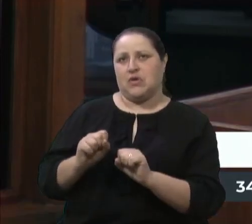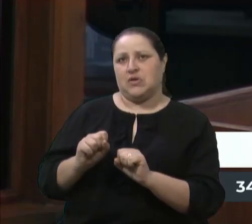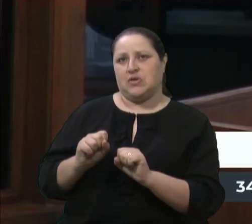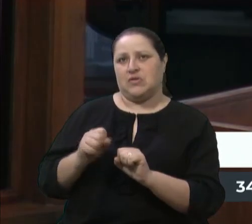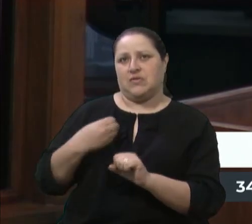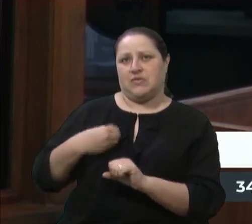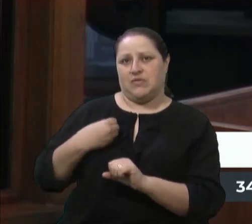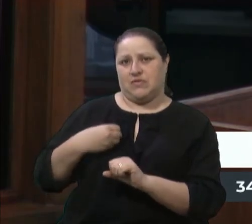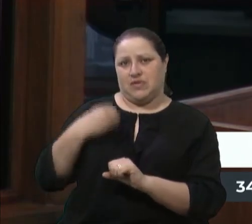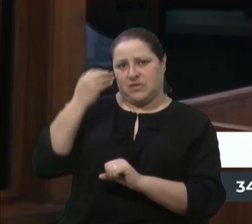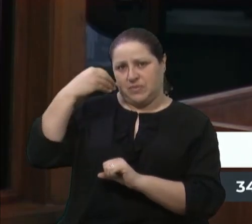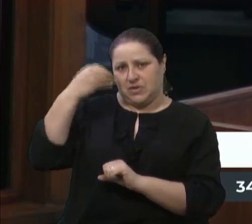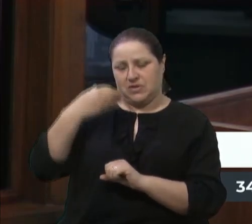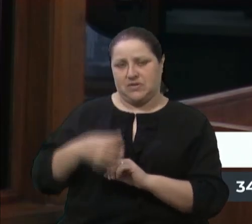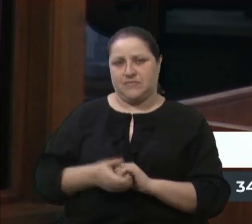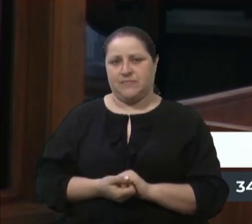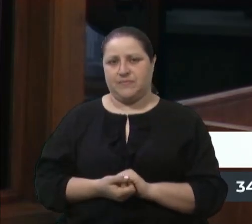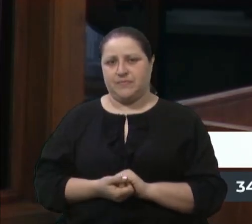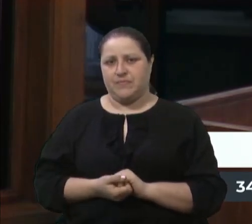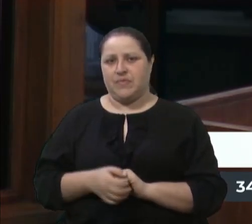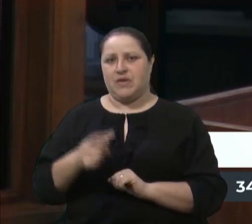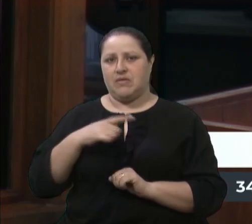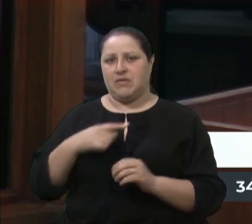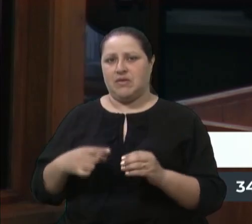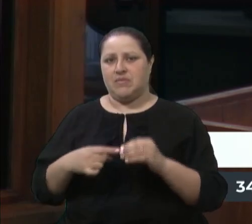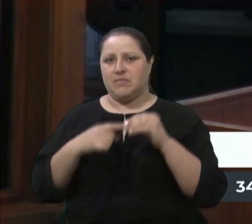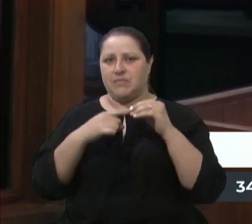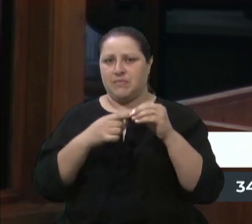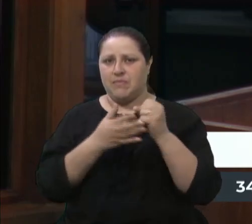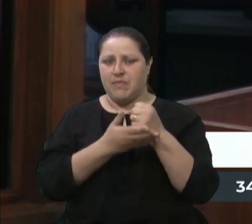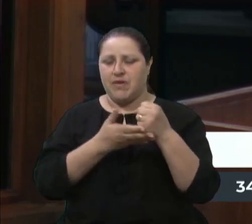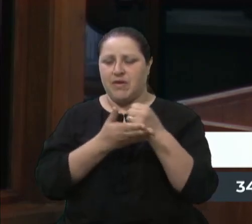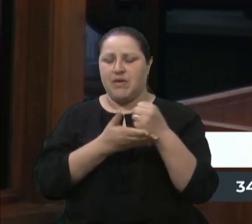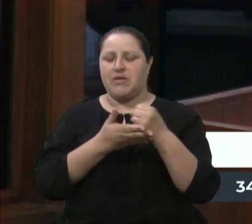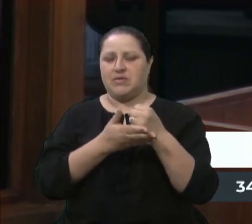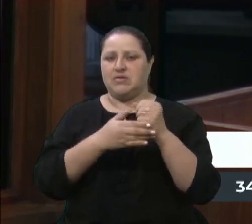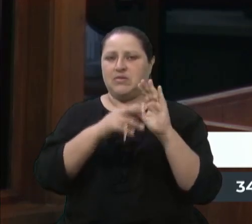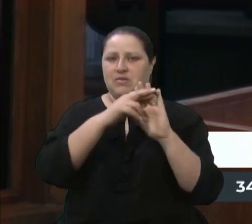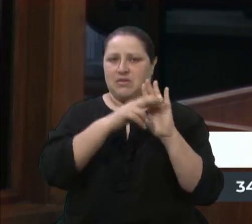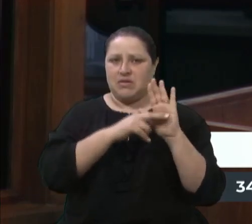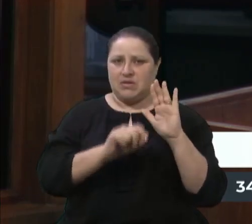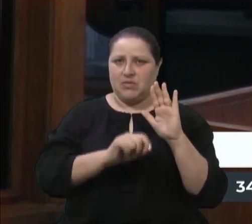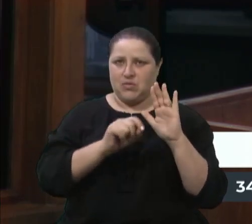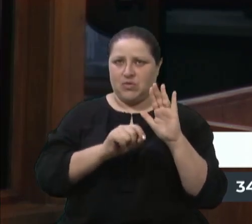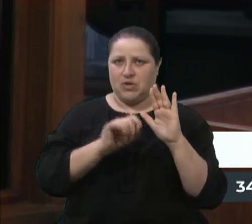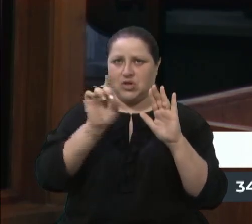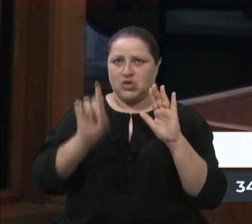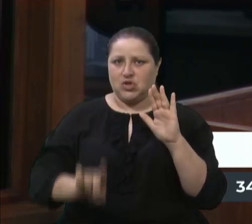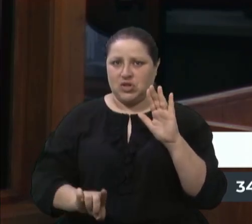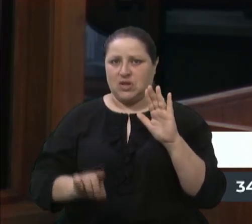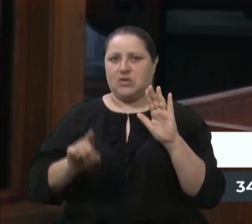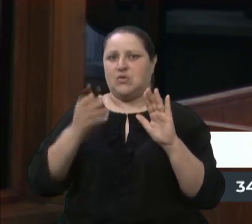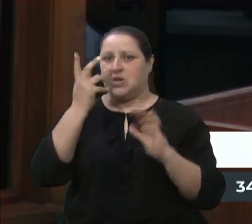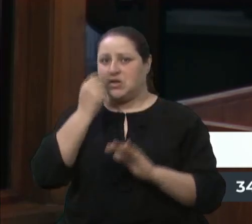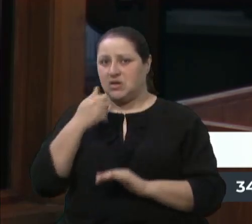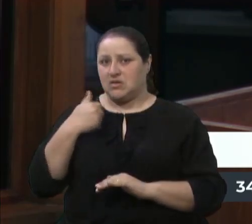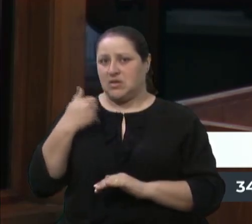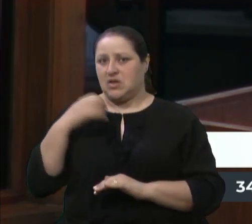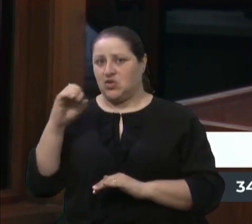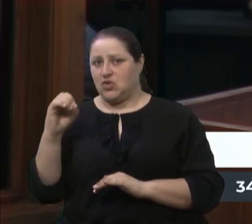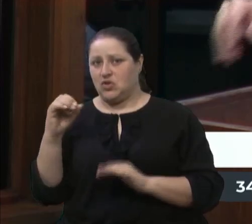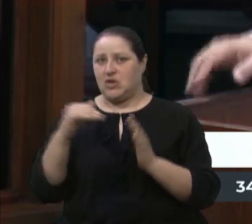das premissas básicas, quando a gente fala dos direitos da infância, da primeira infância, é